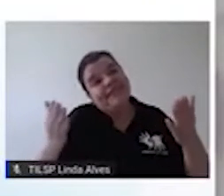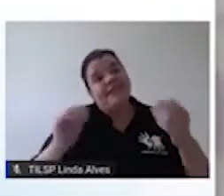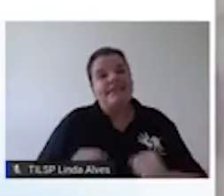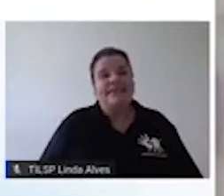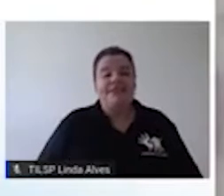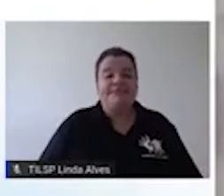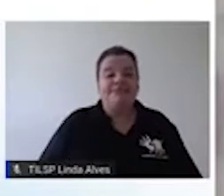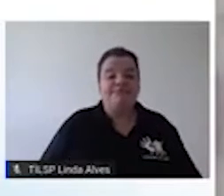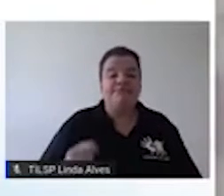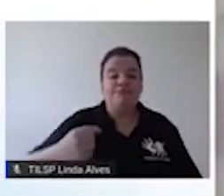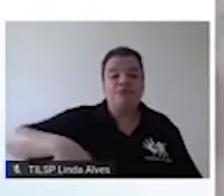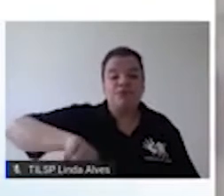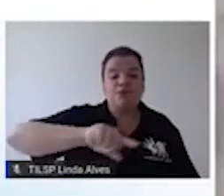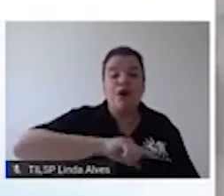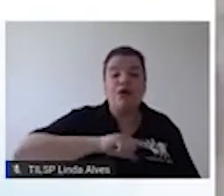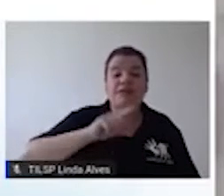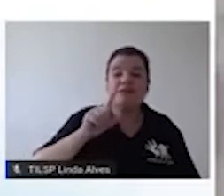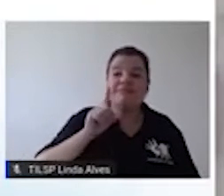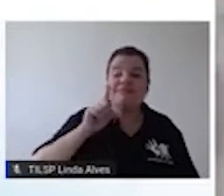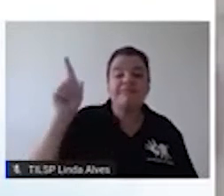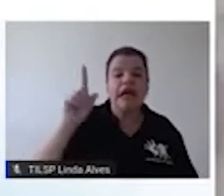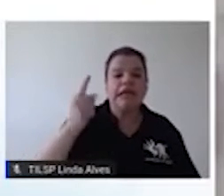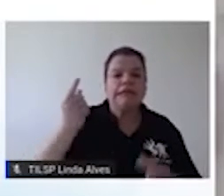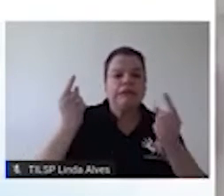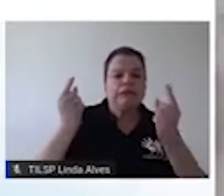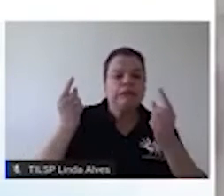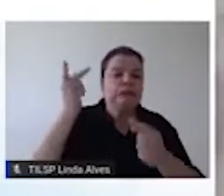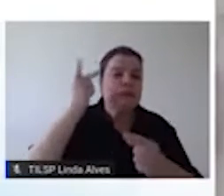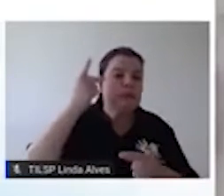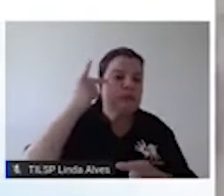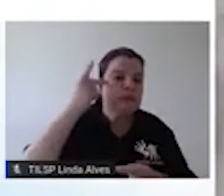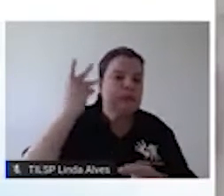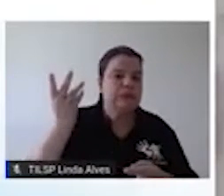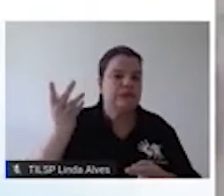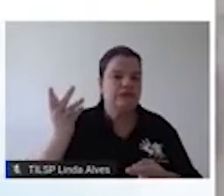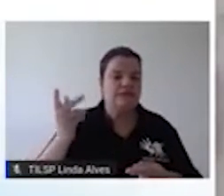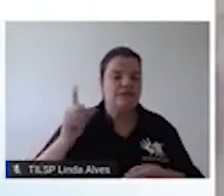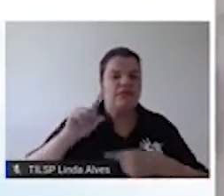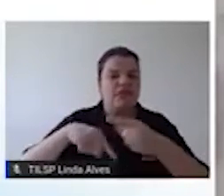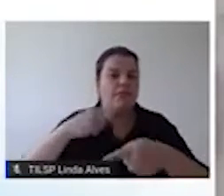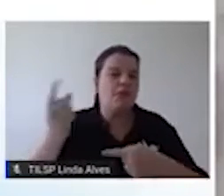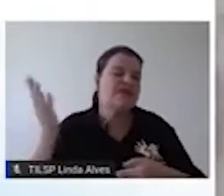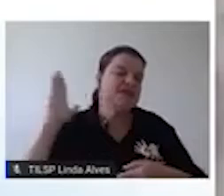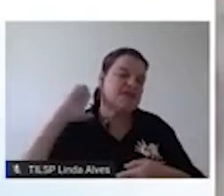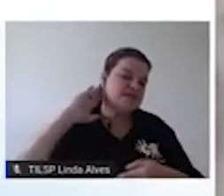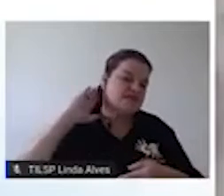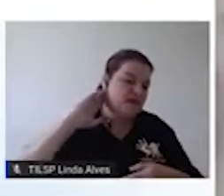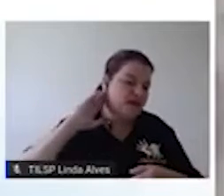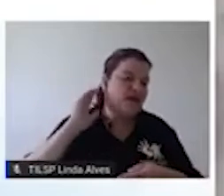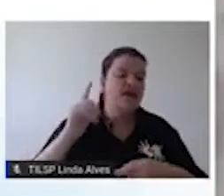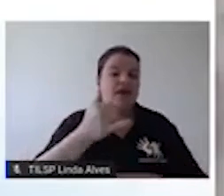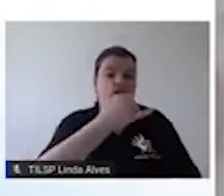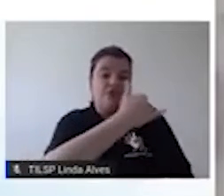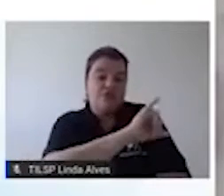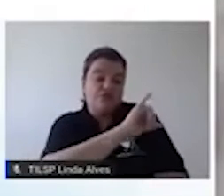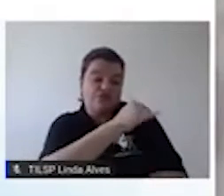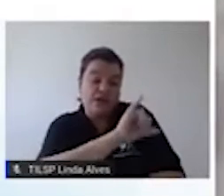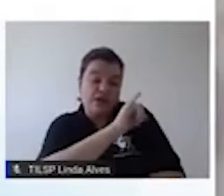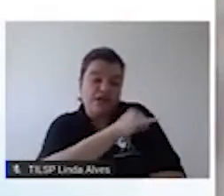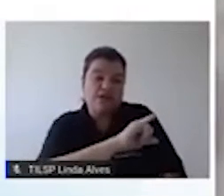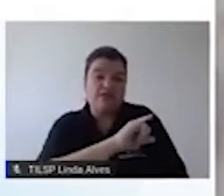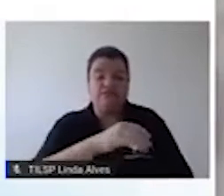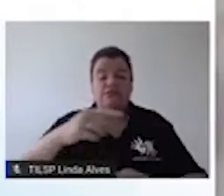disse, chegou pelo andar de cima, não é? Chegou em São Paulo, chegou no Ceará, chegou no Rio de Janeiro, que são